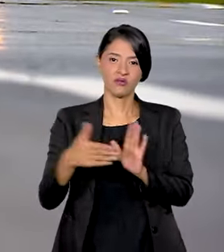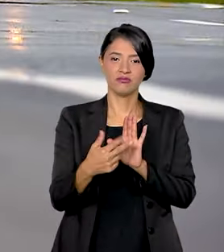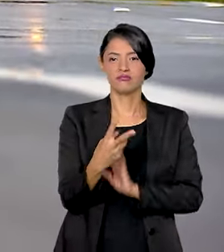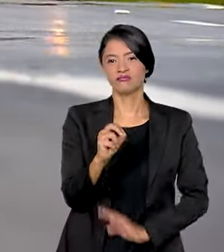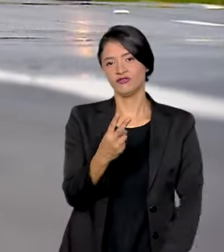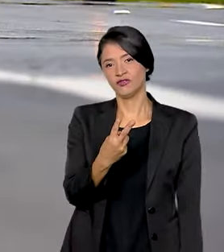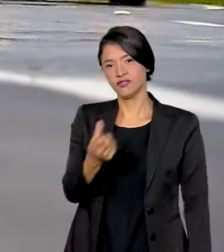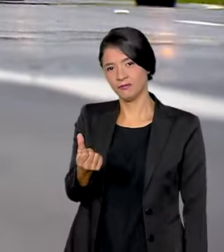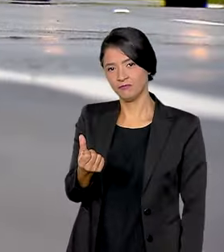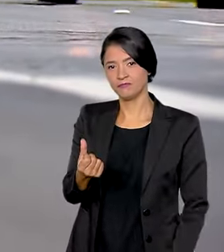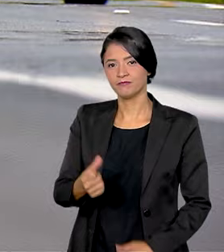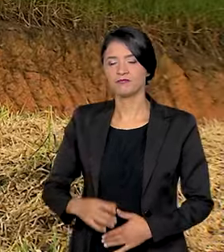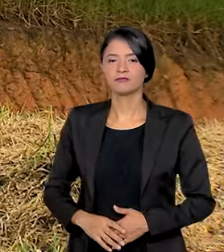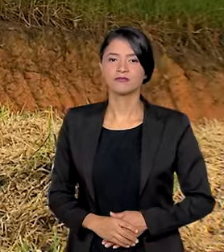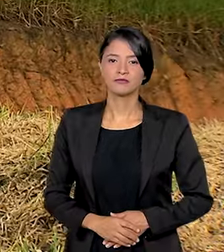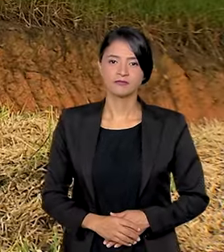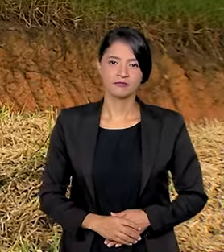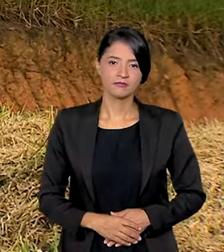até 2026.